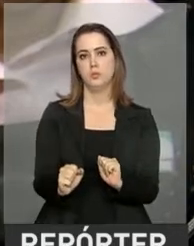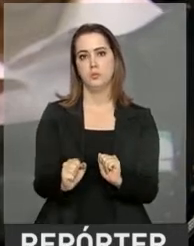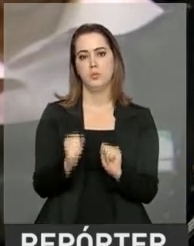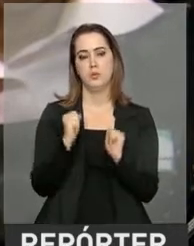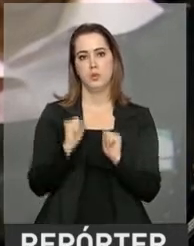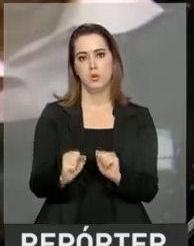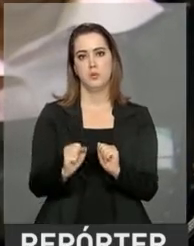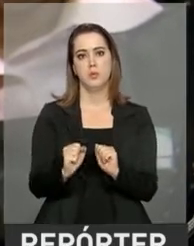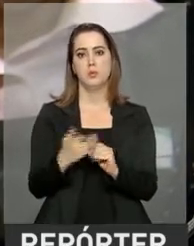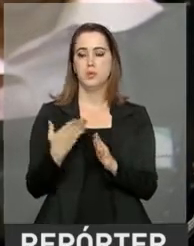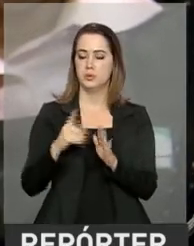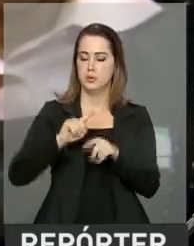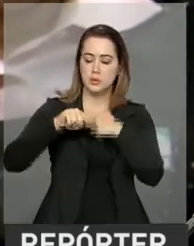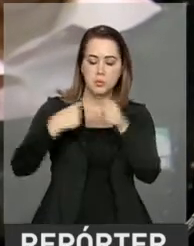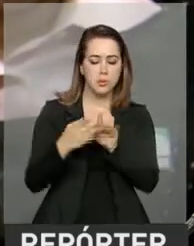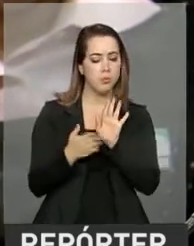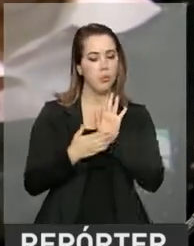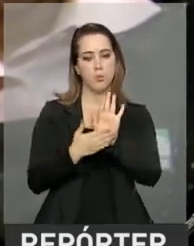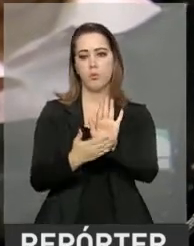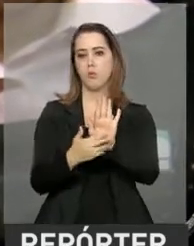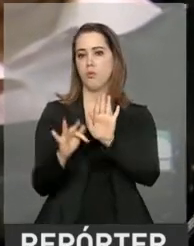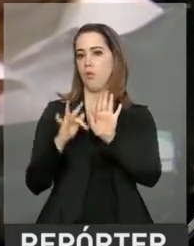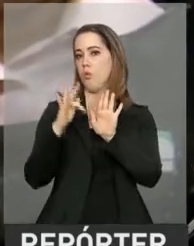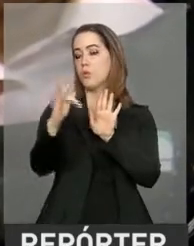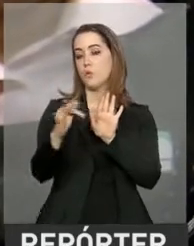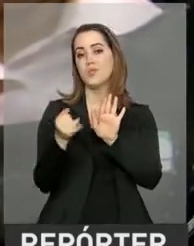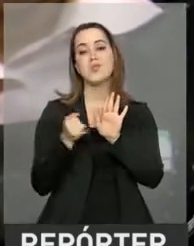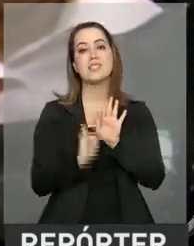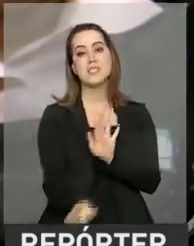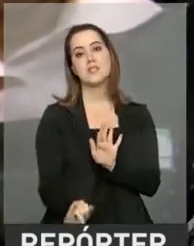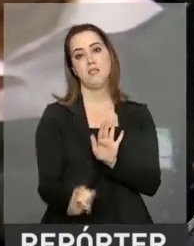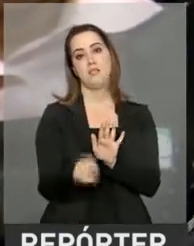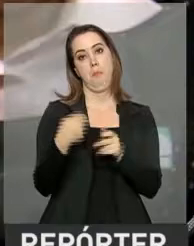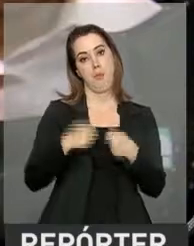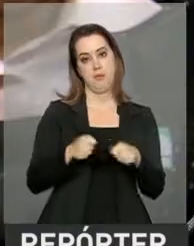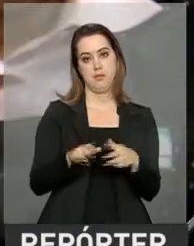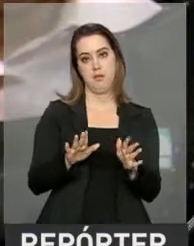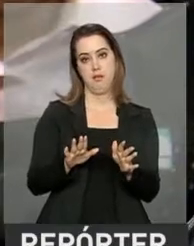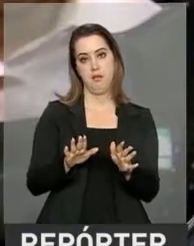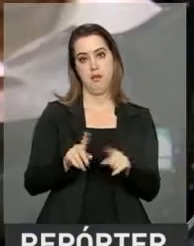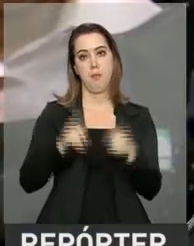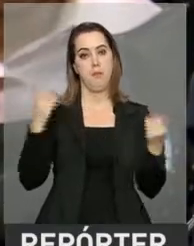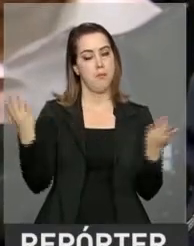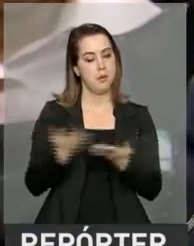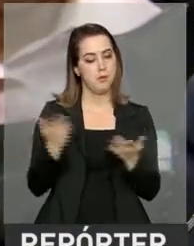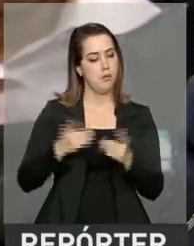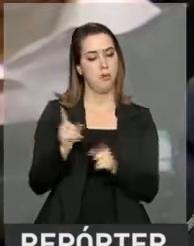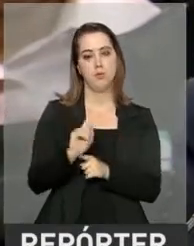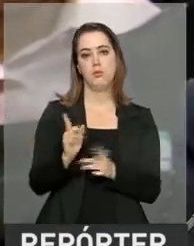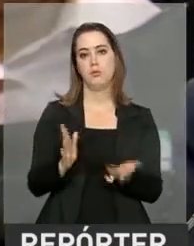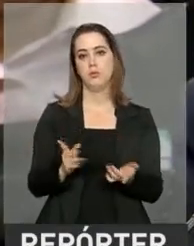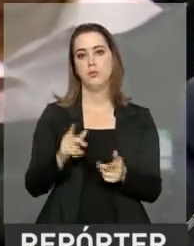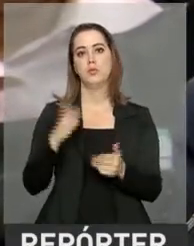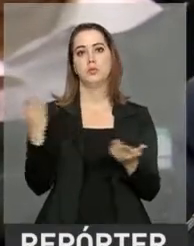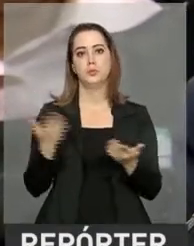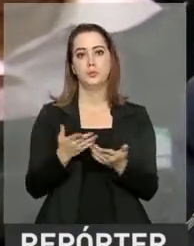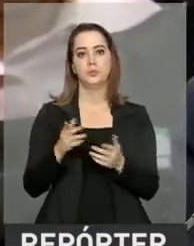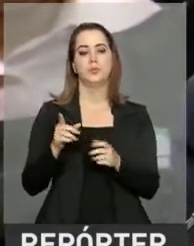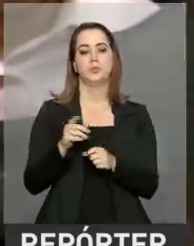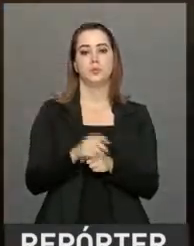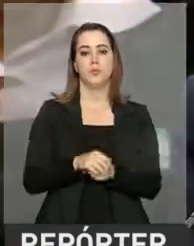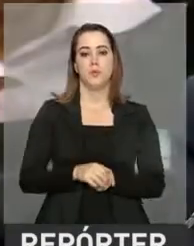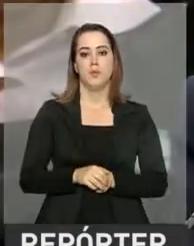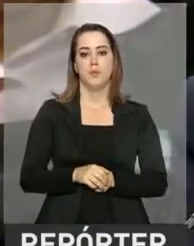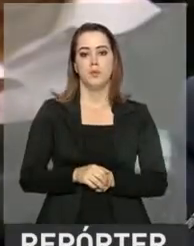seremos levados a propor isso ao Congresso, se absolutamente necessário. Mas não é o caminho para resolver o problema estrutural de forma